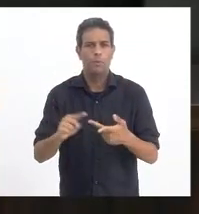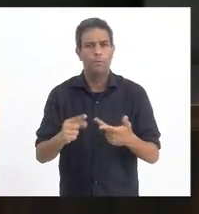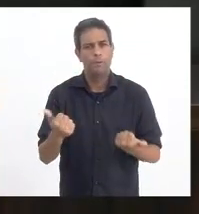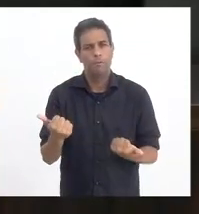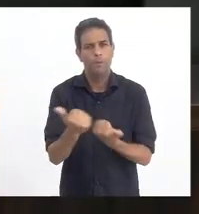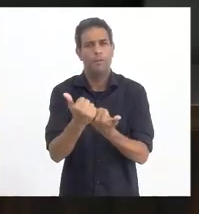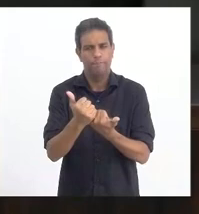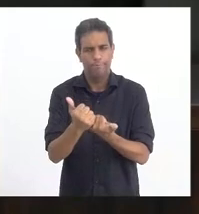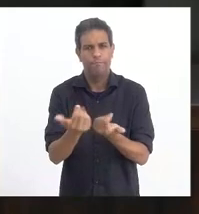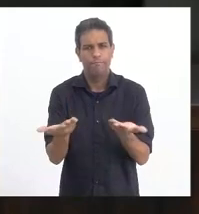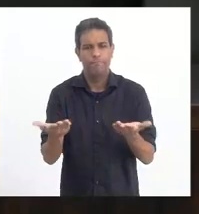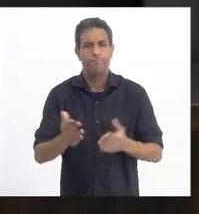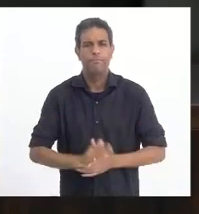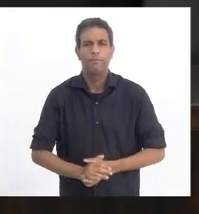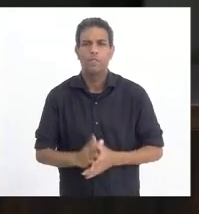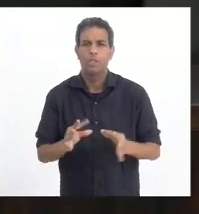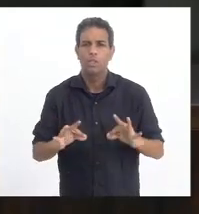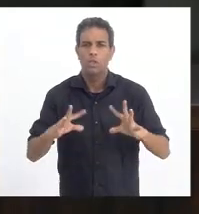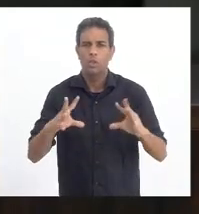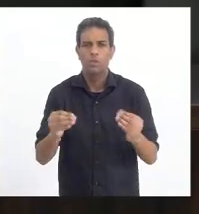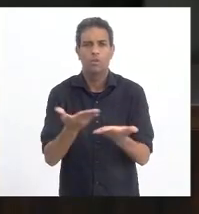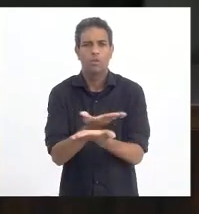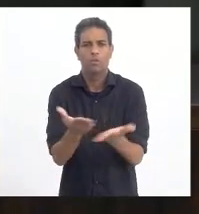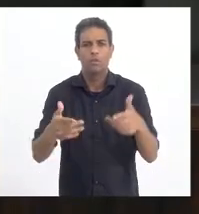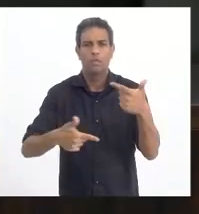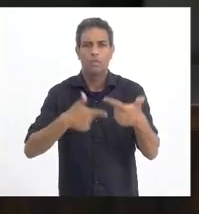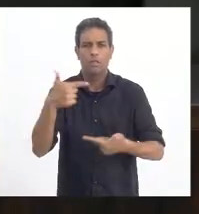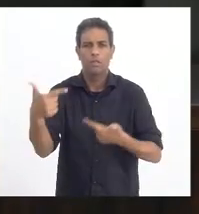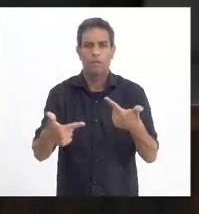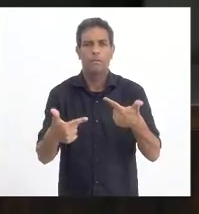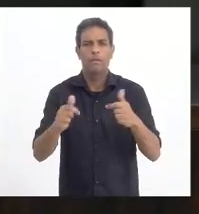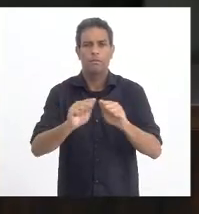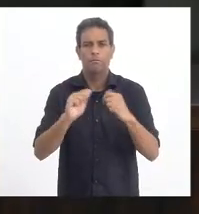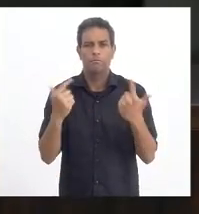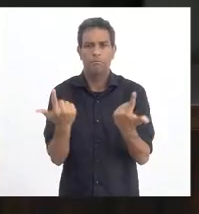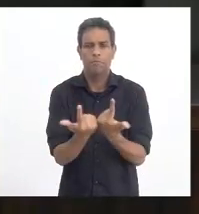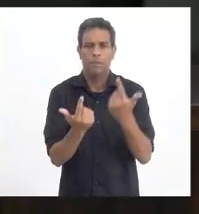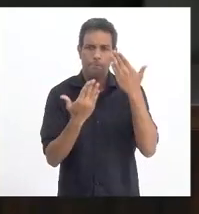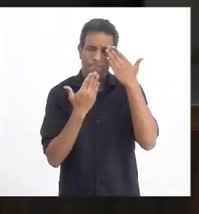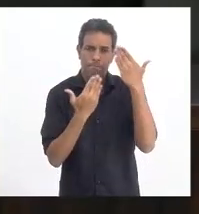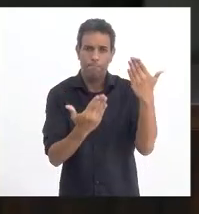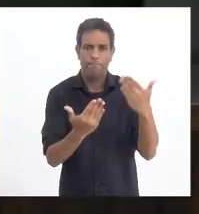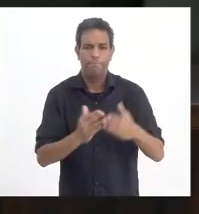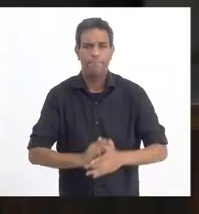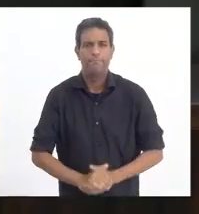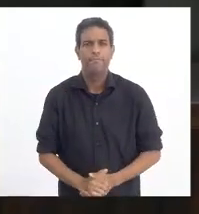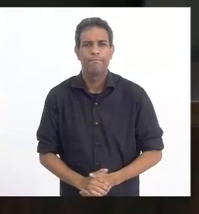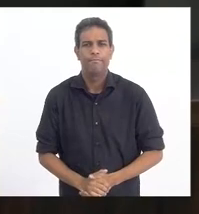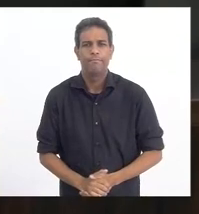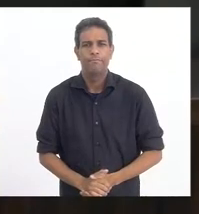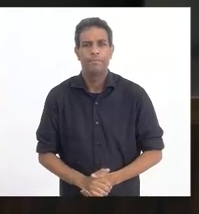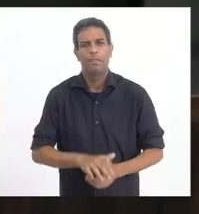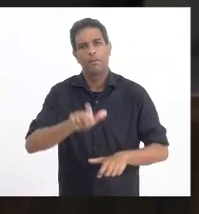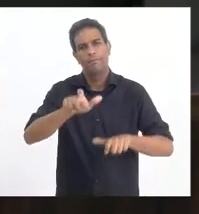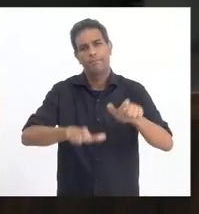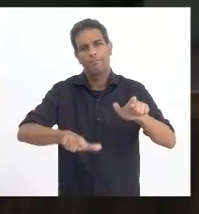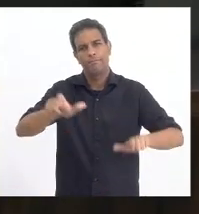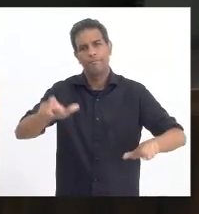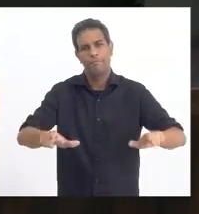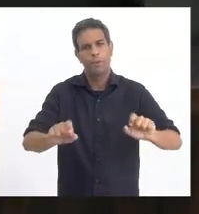kolaborativa que os senhores trabalham com o Parlamento Muito obrigado e na pessoa